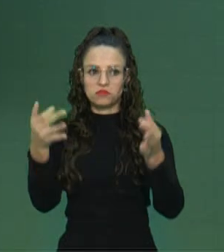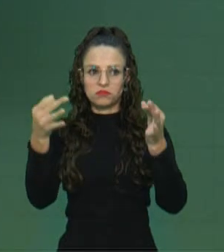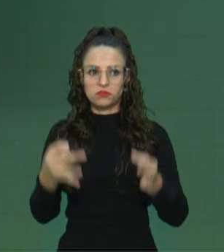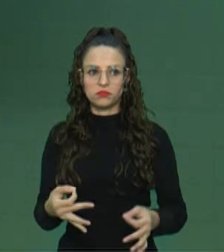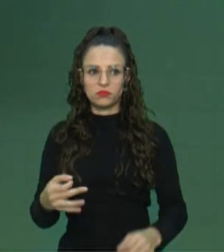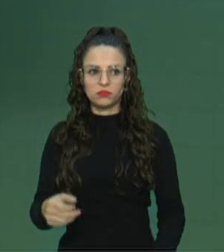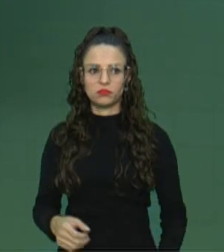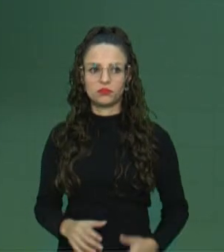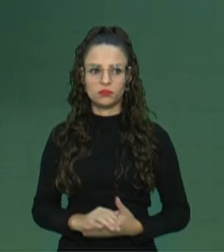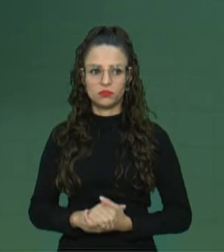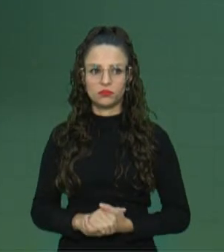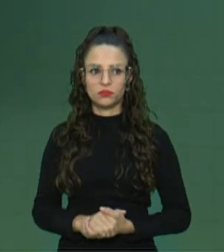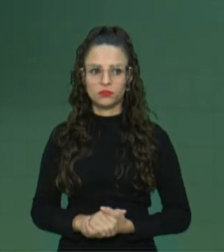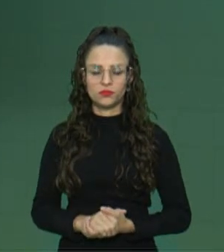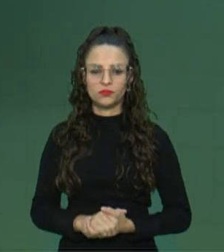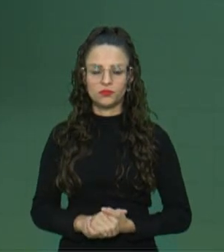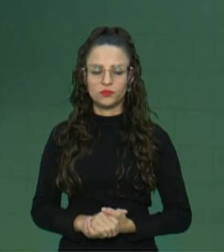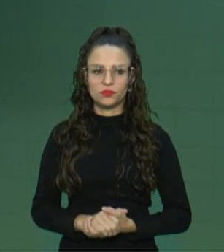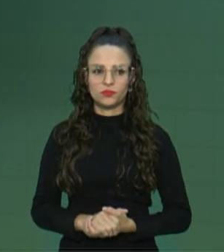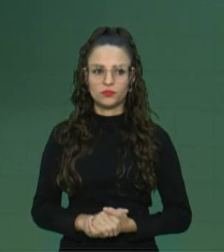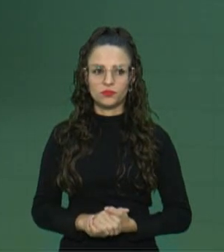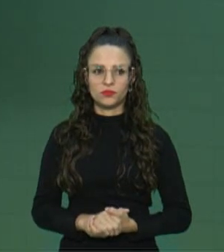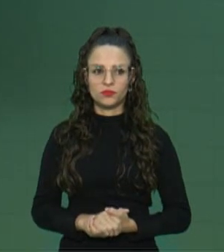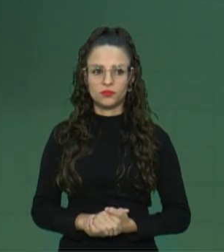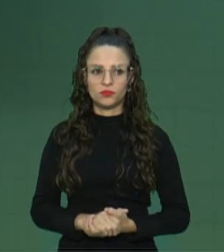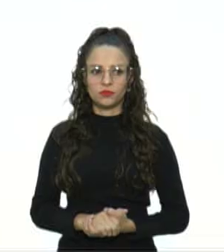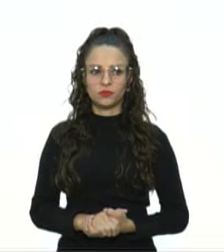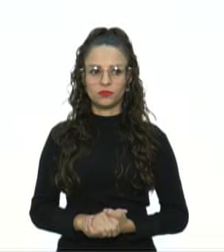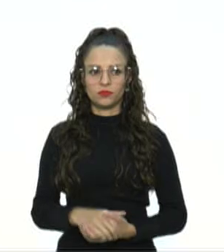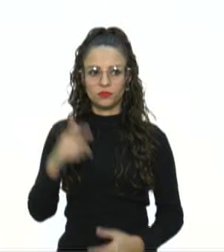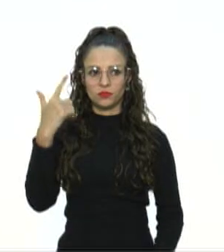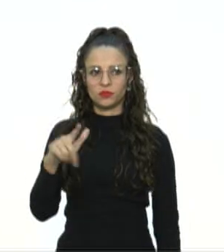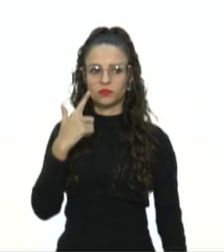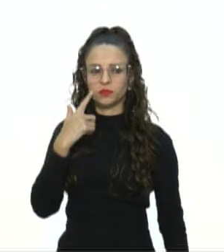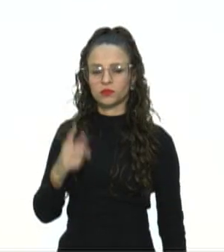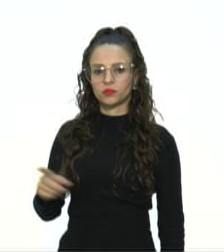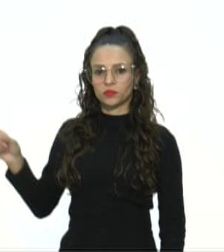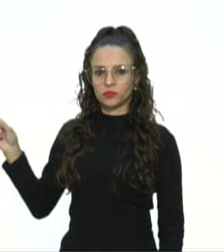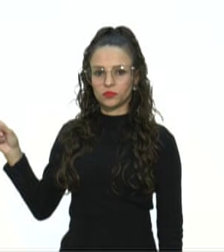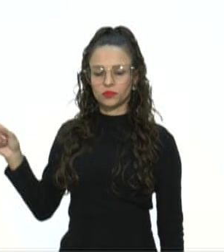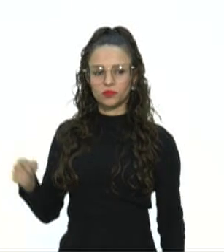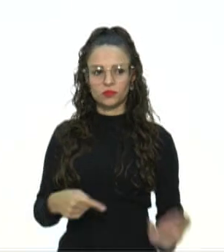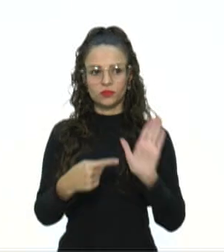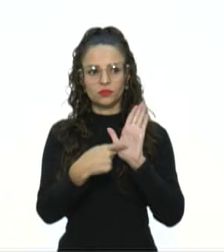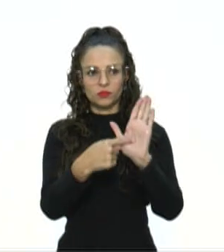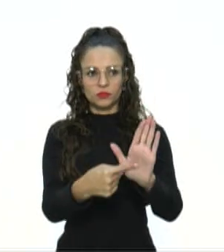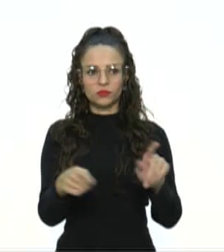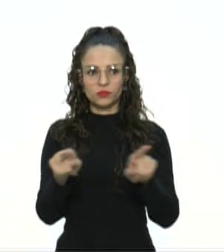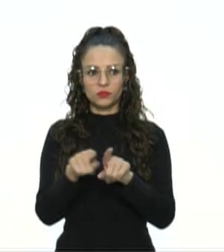essa situação aqui retratada na animação. Temos mais uma aqui também, mais uma animação que traz